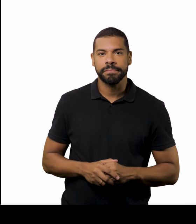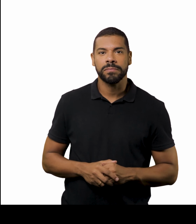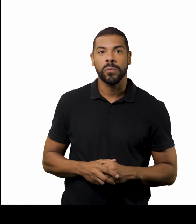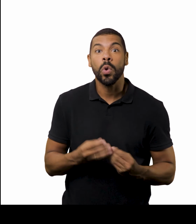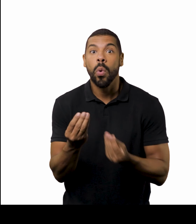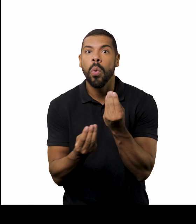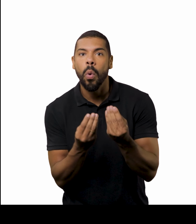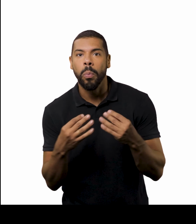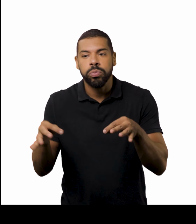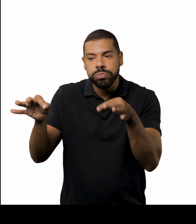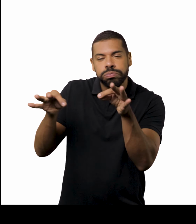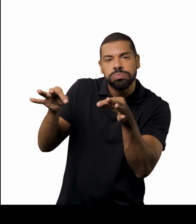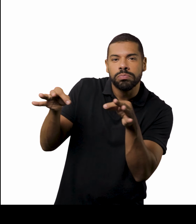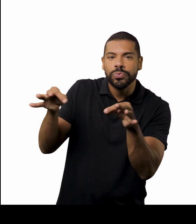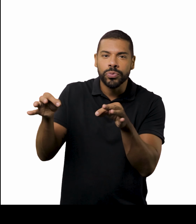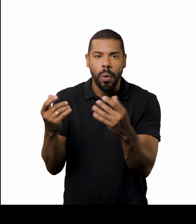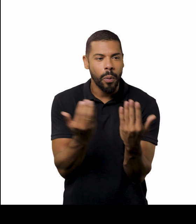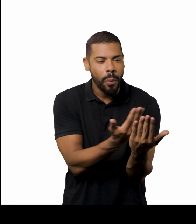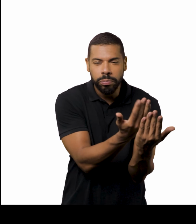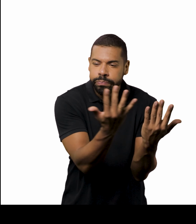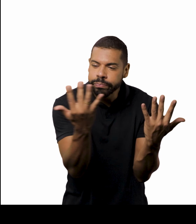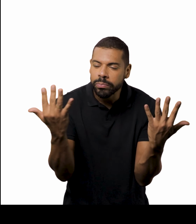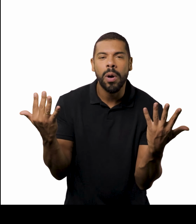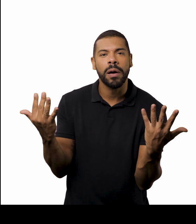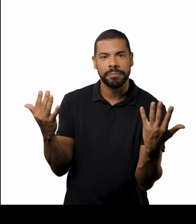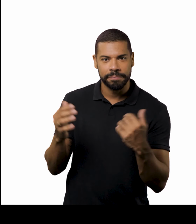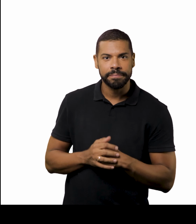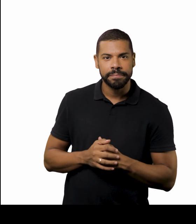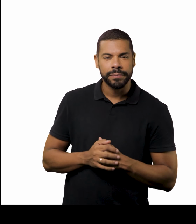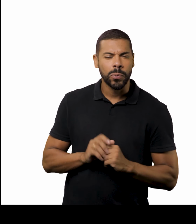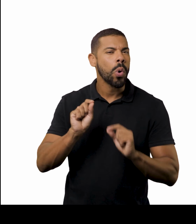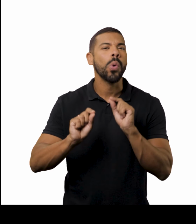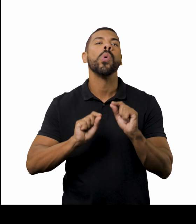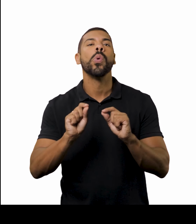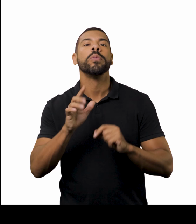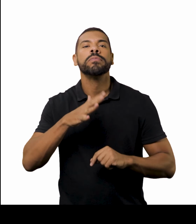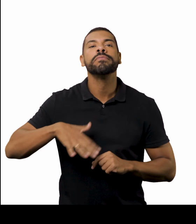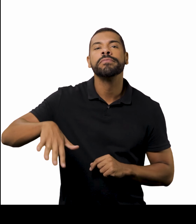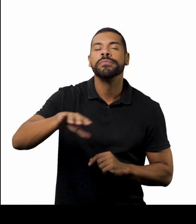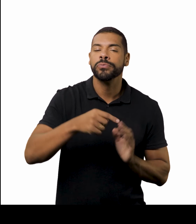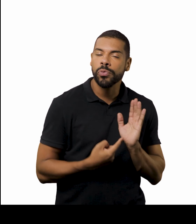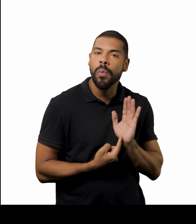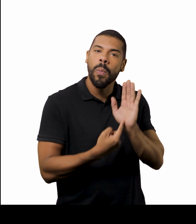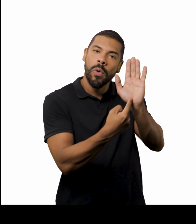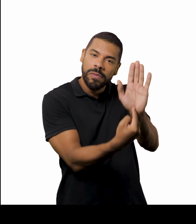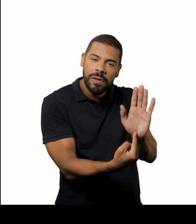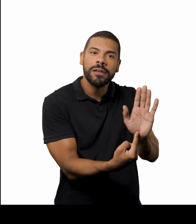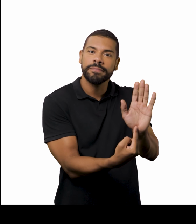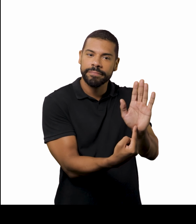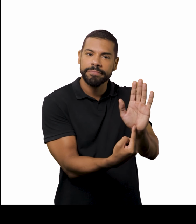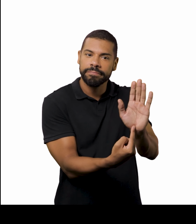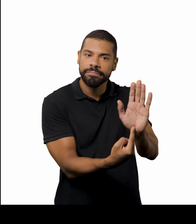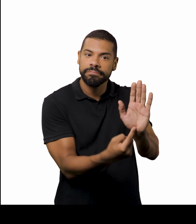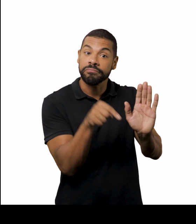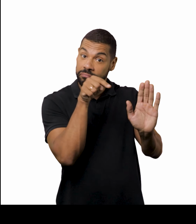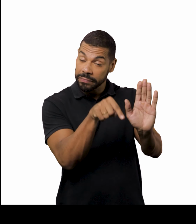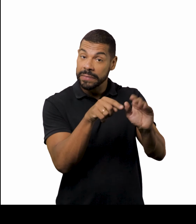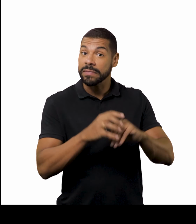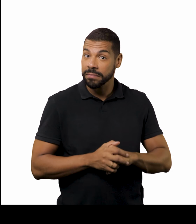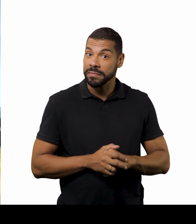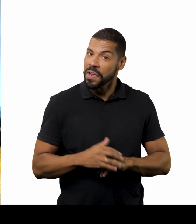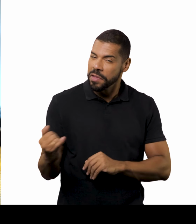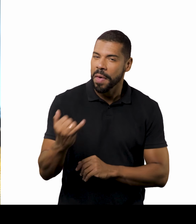bastante grande, assim, sabe? O modo que essa peça se relaciona com as outras e também como ela vai se impor e